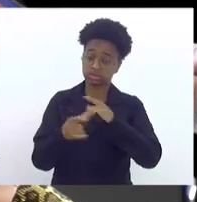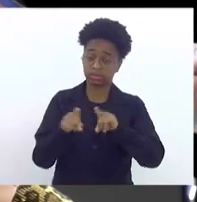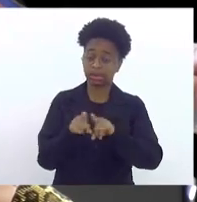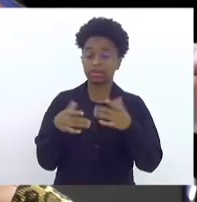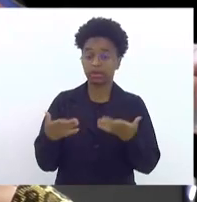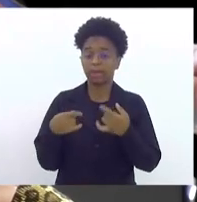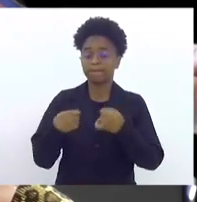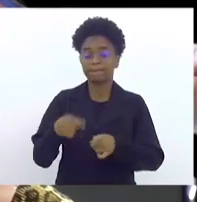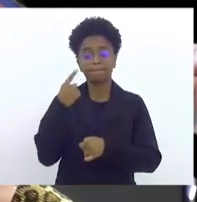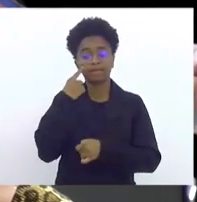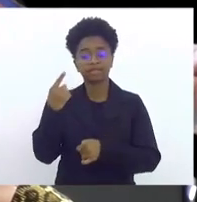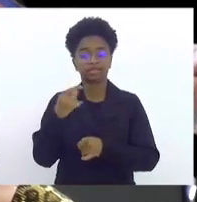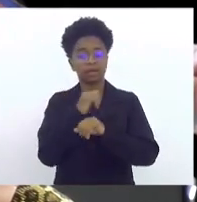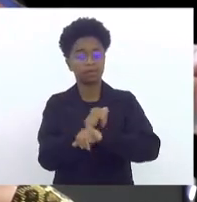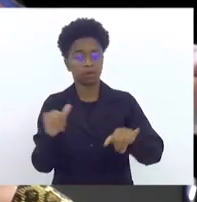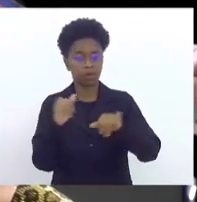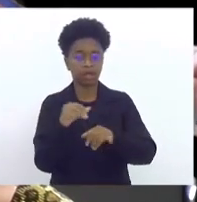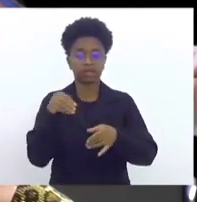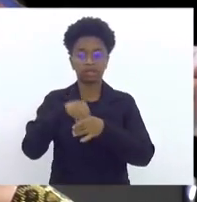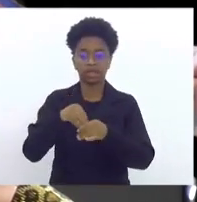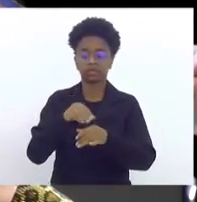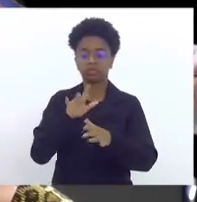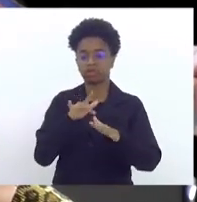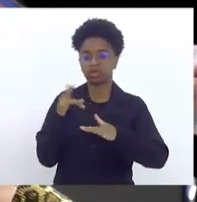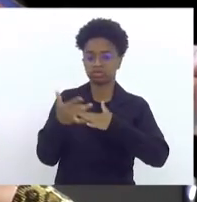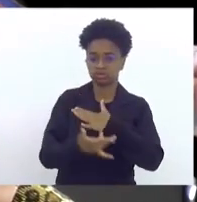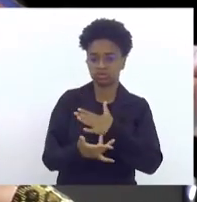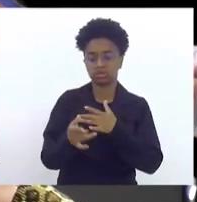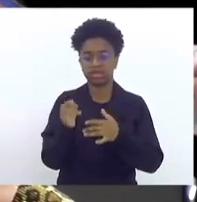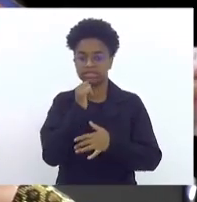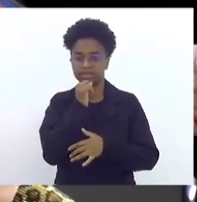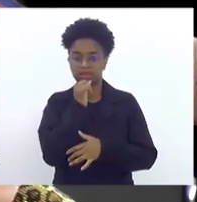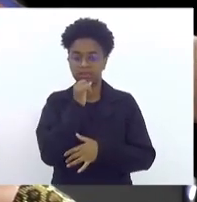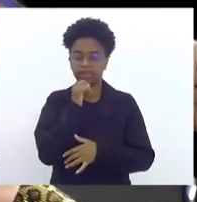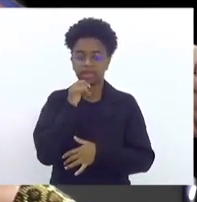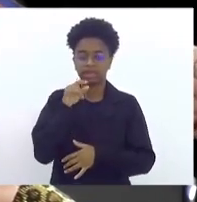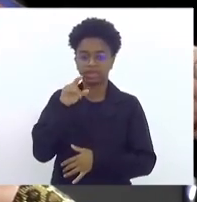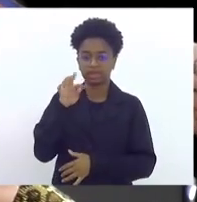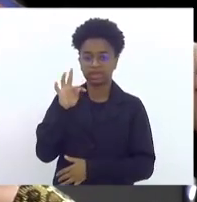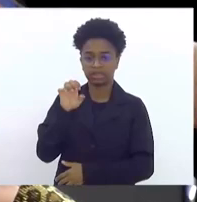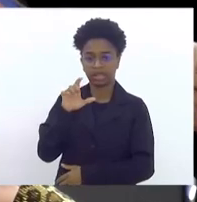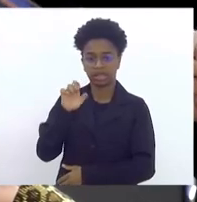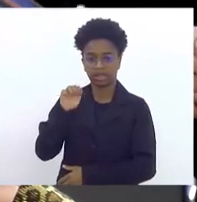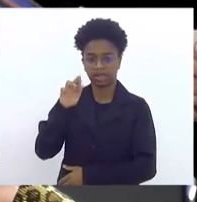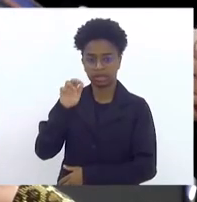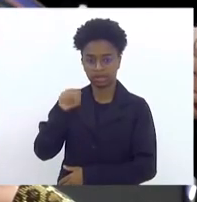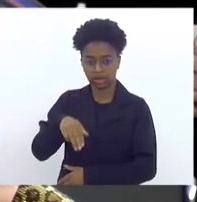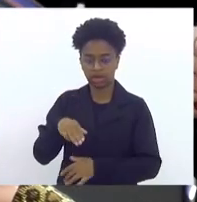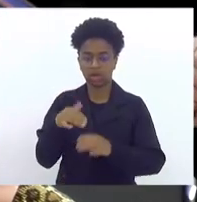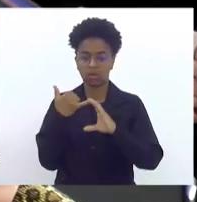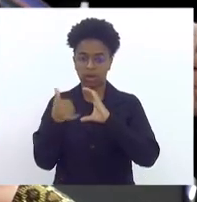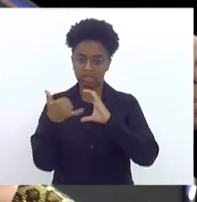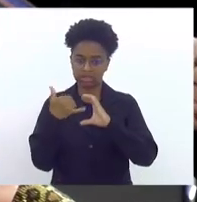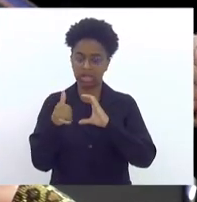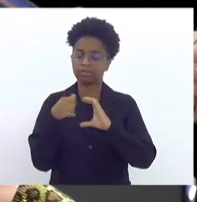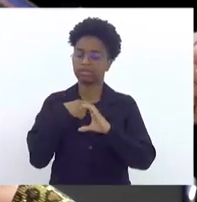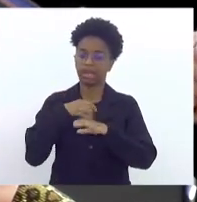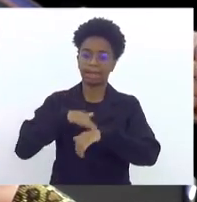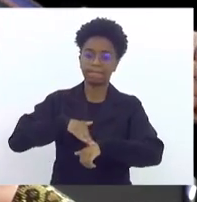das Ferramentas de comunicação como telegram WhatsApp que é o acesso